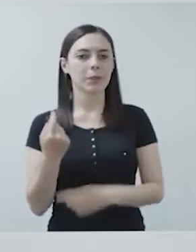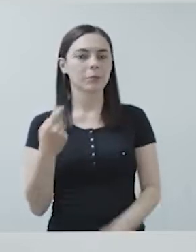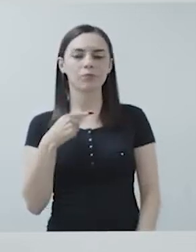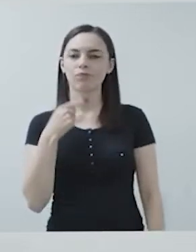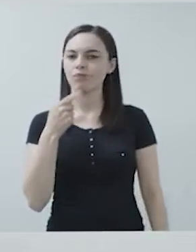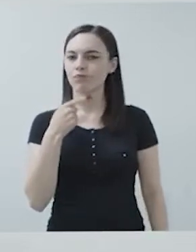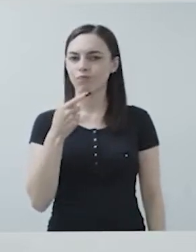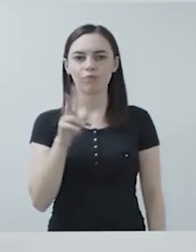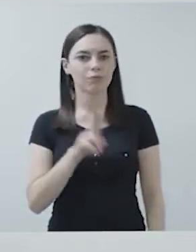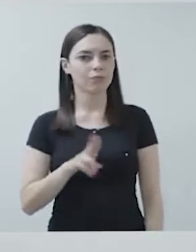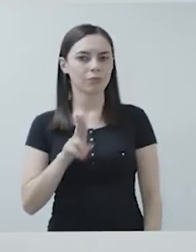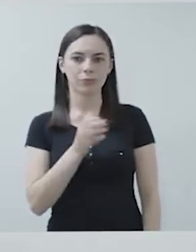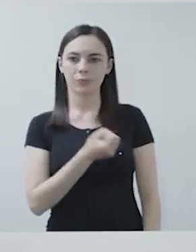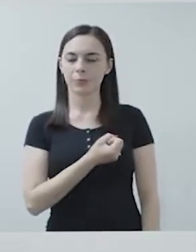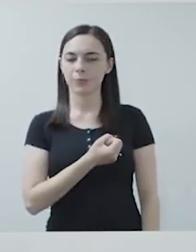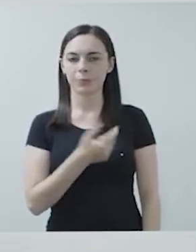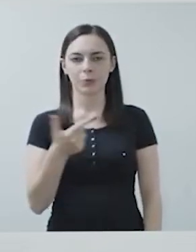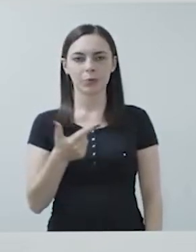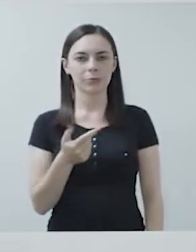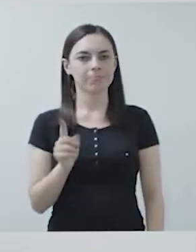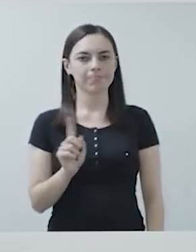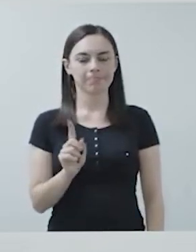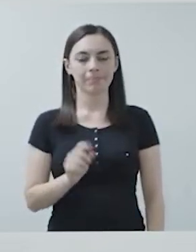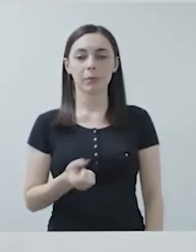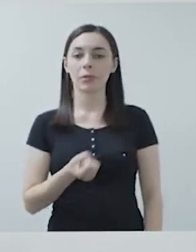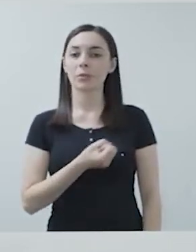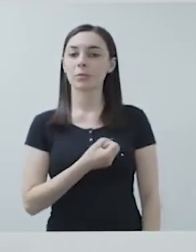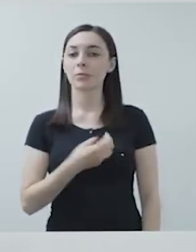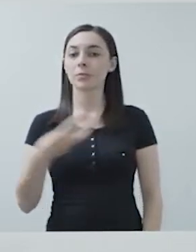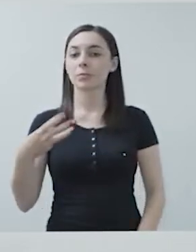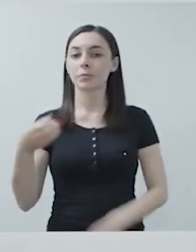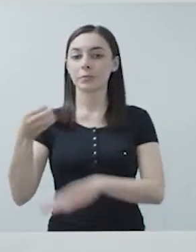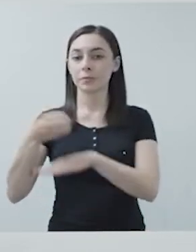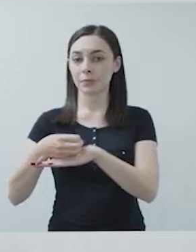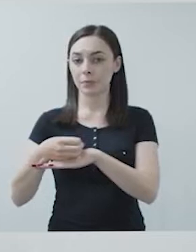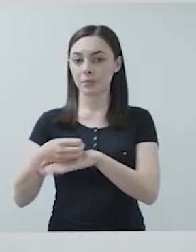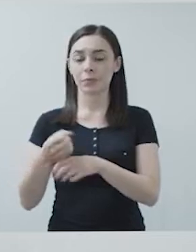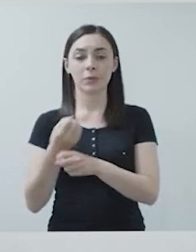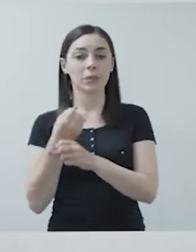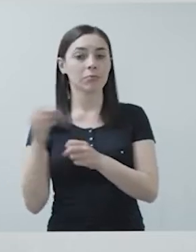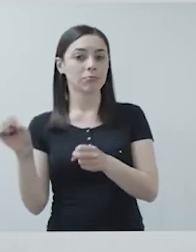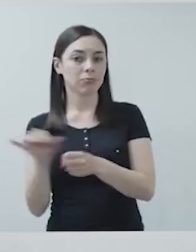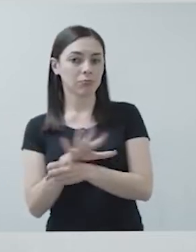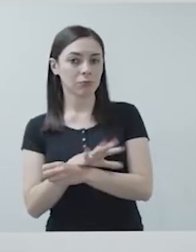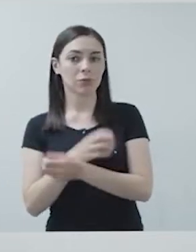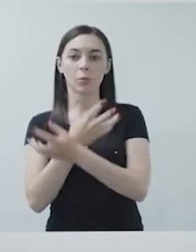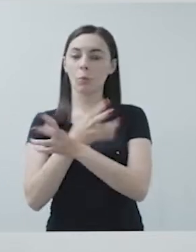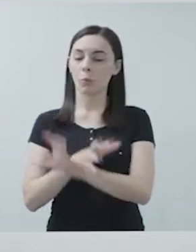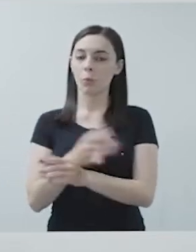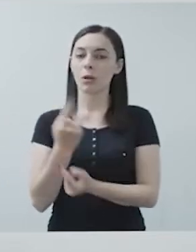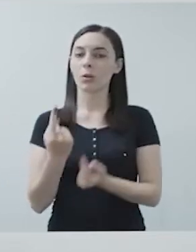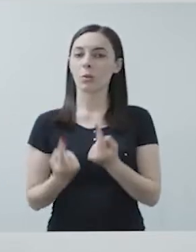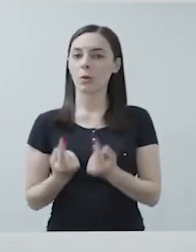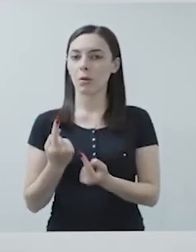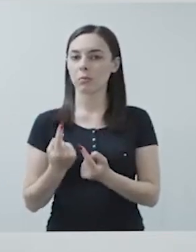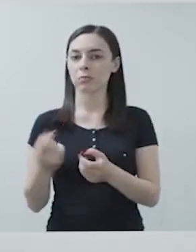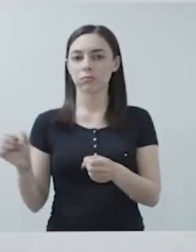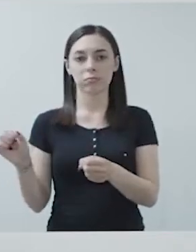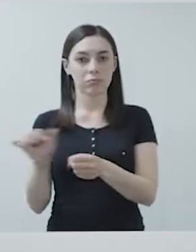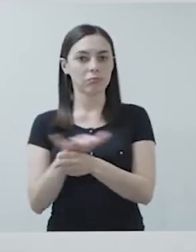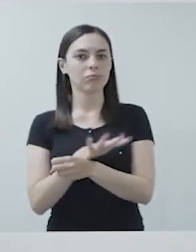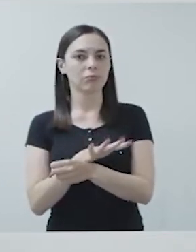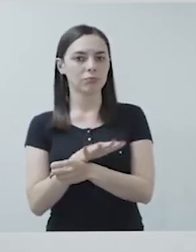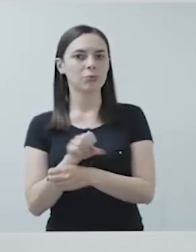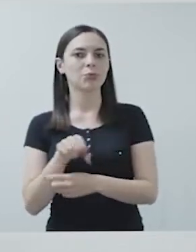usar o copo número 2. O copo número 3, ele está cheio ou ele está vazio? Ele está cheio de suco,